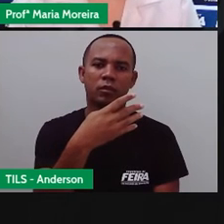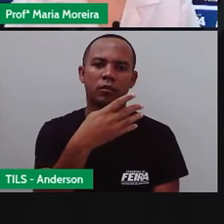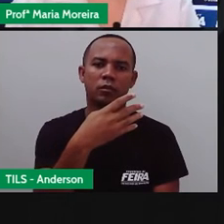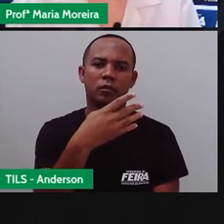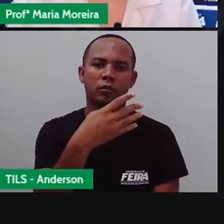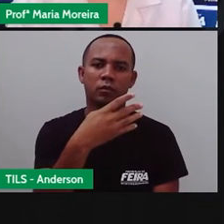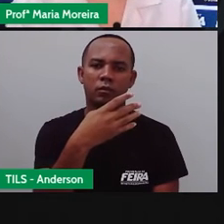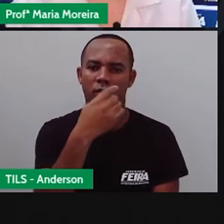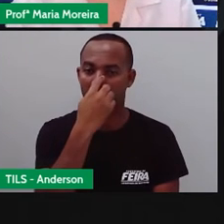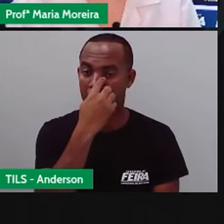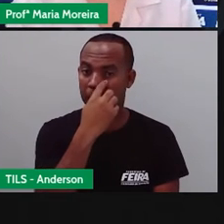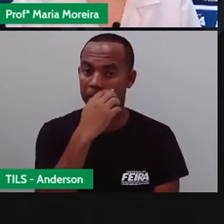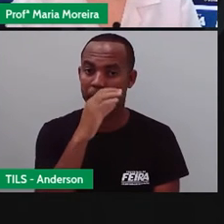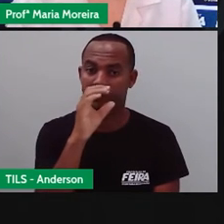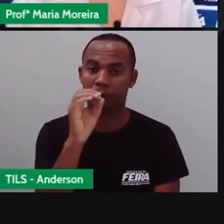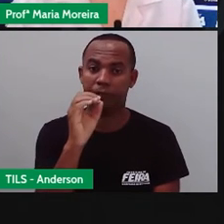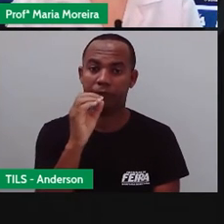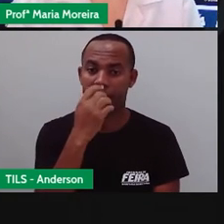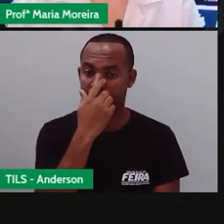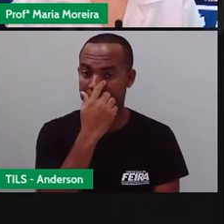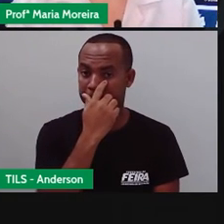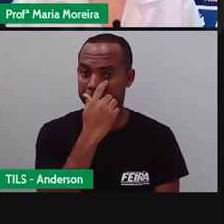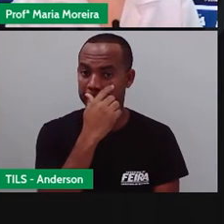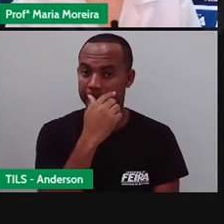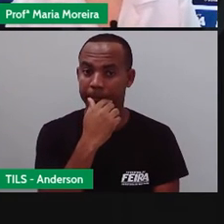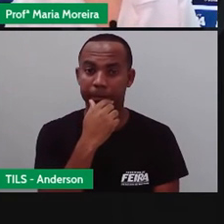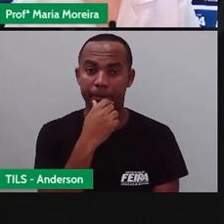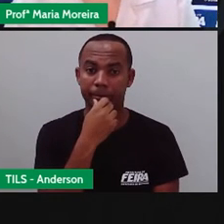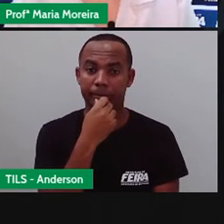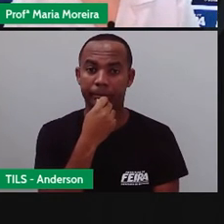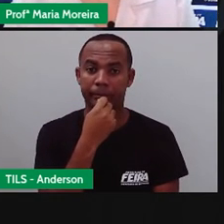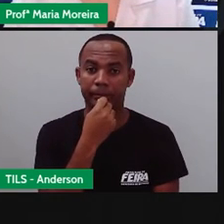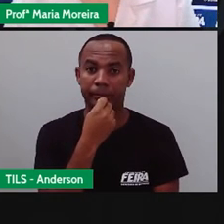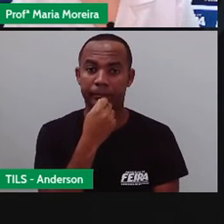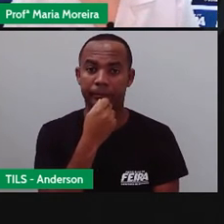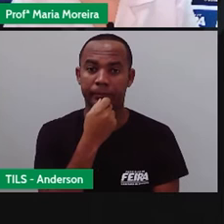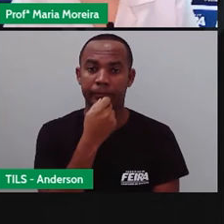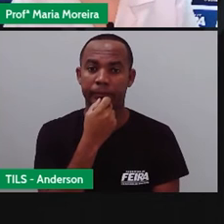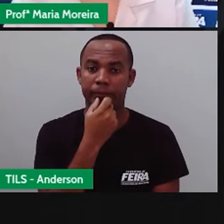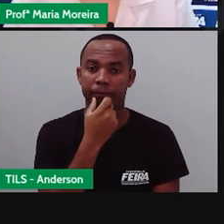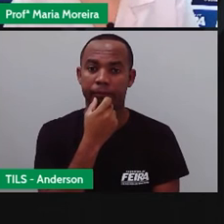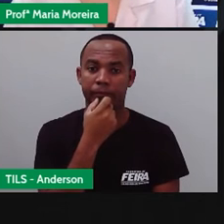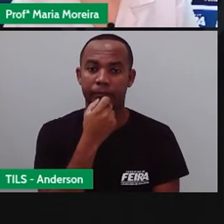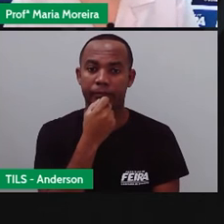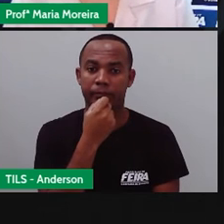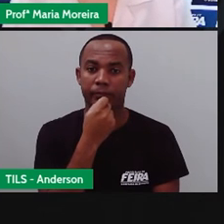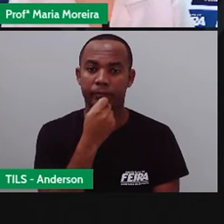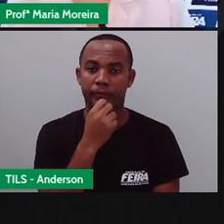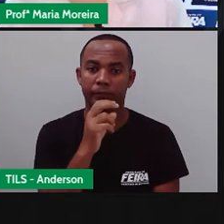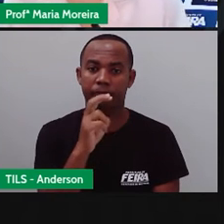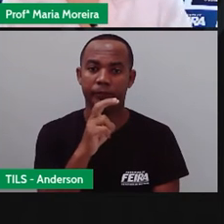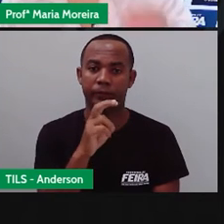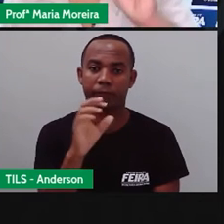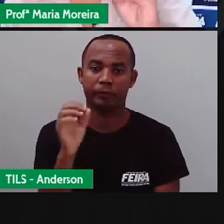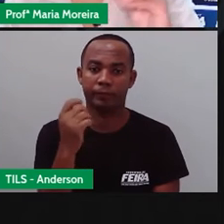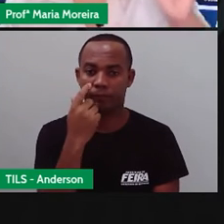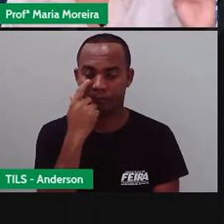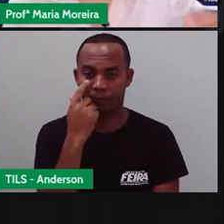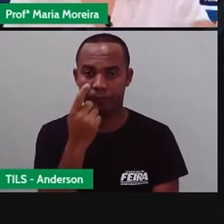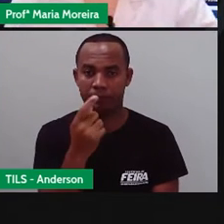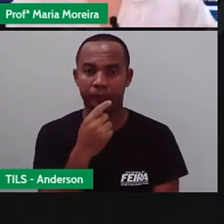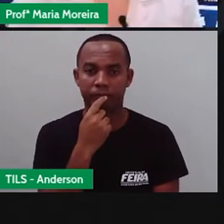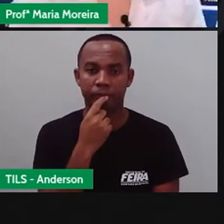centenas depois ó é só 50 mas é o que